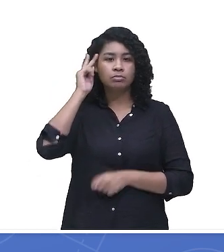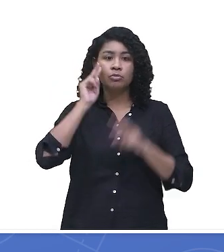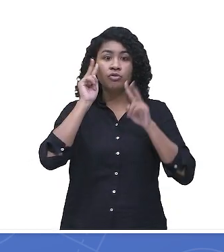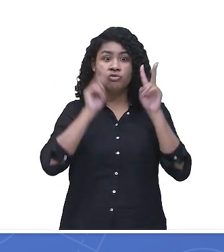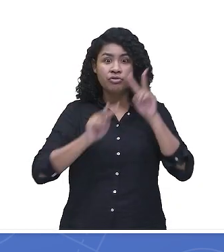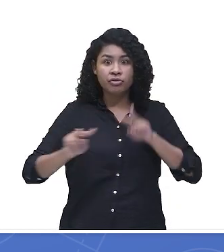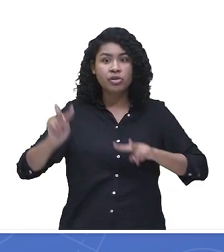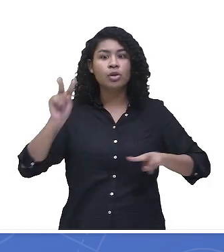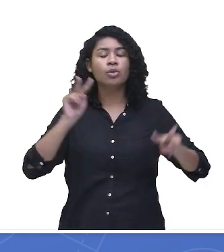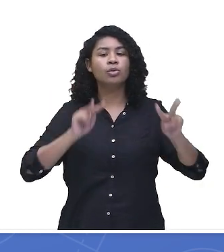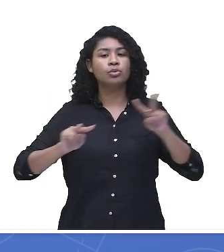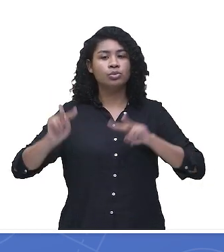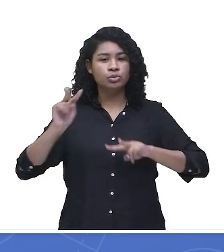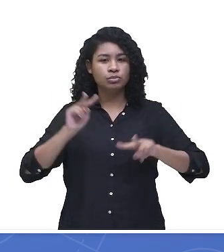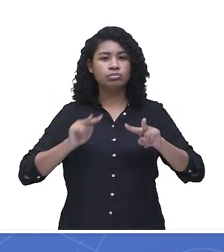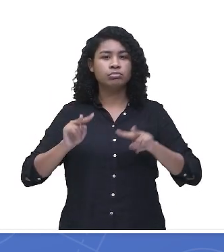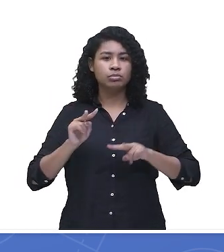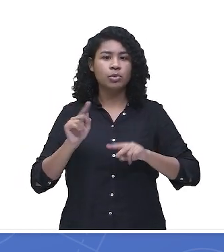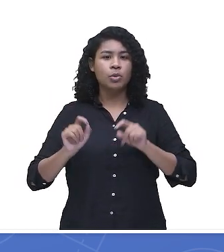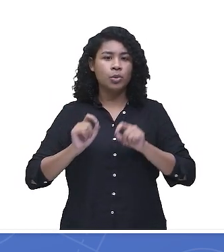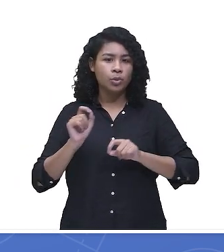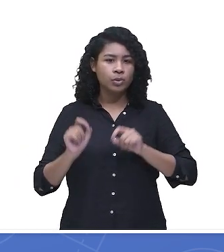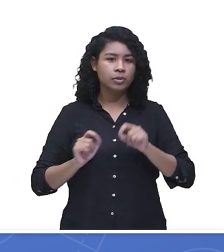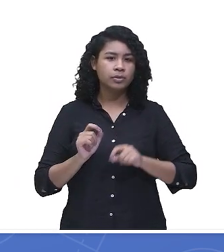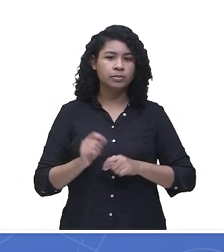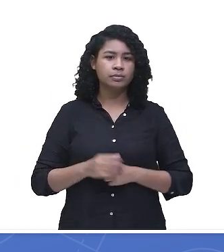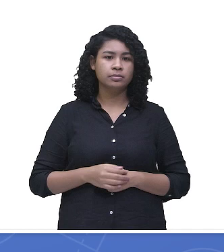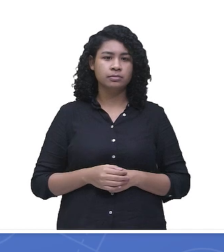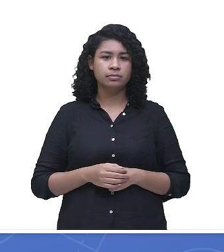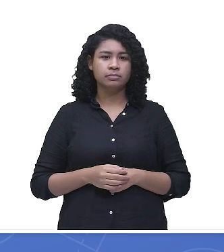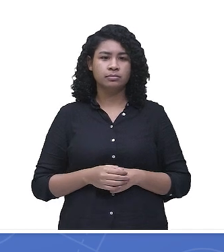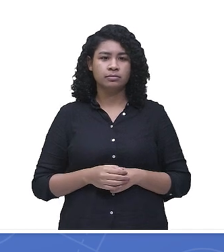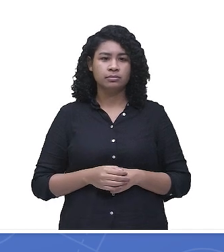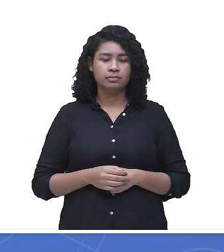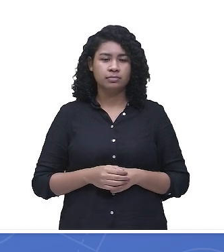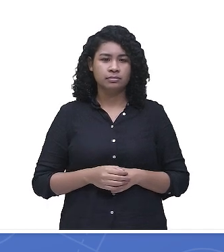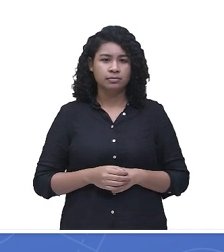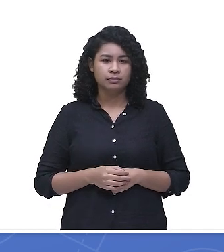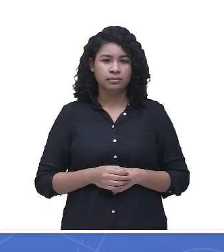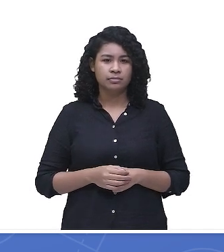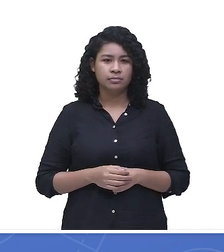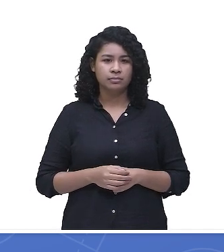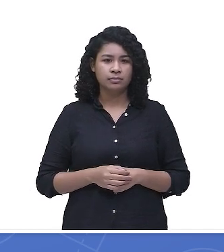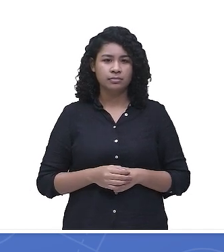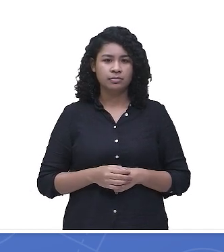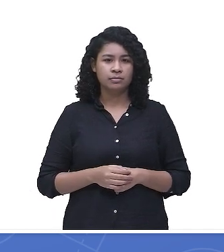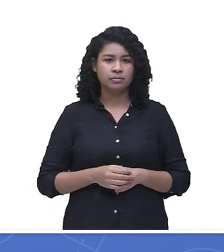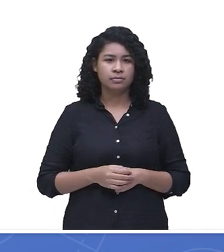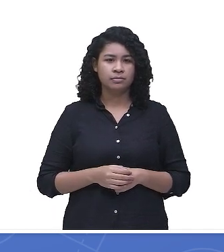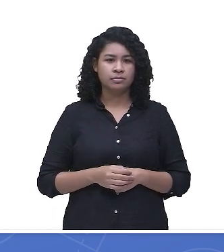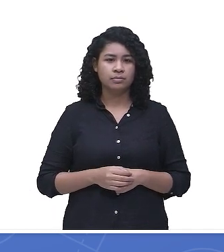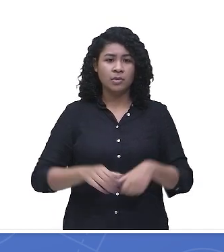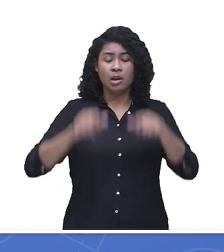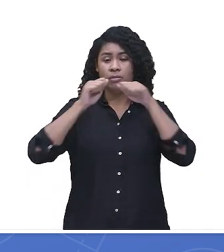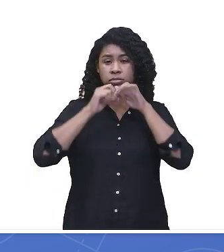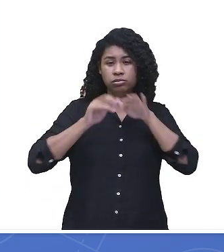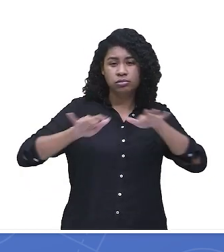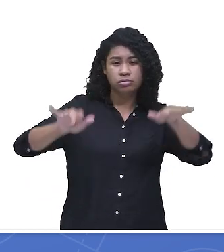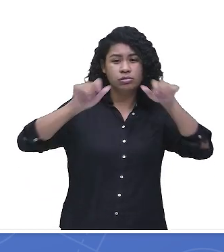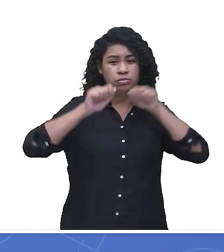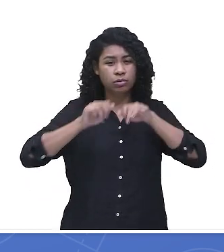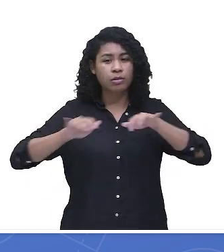idôneas, largadamente falada nas ladeiras e becos escusos, a frase final repetida de boca em